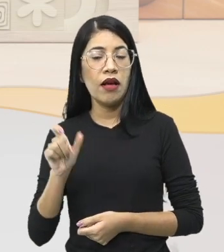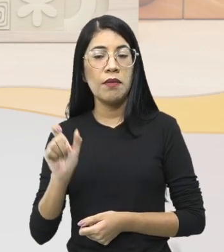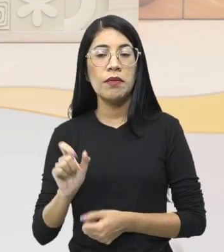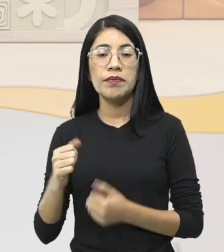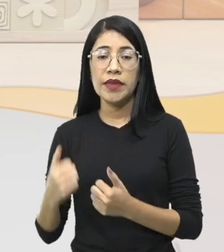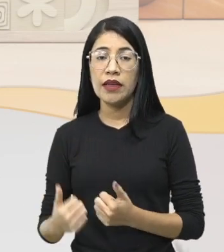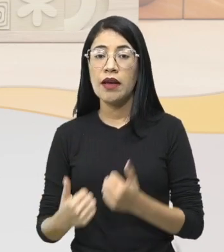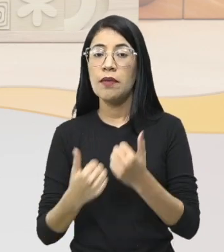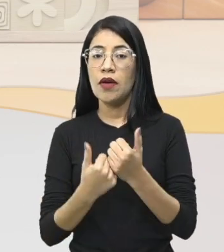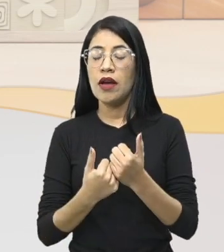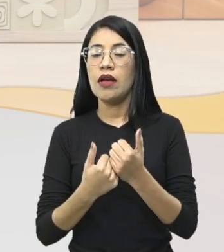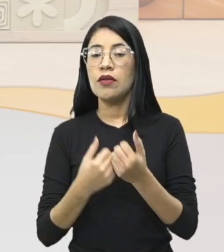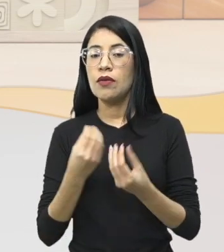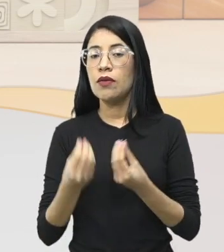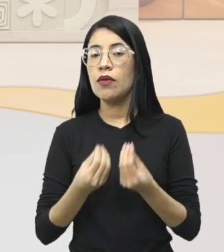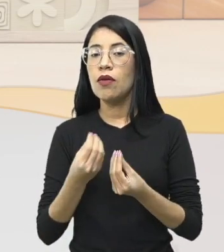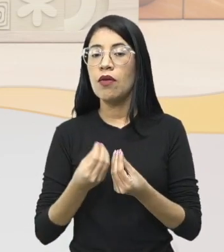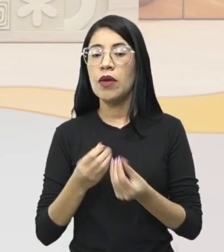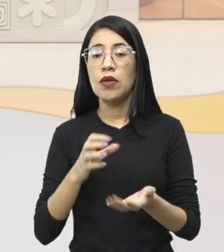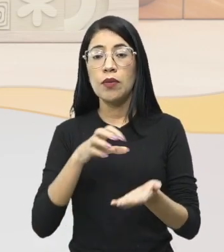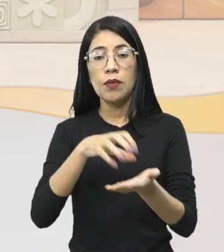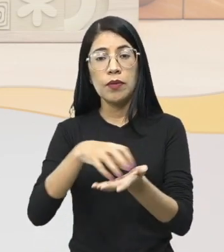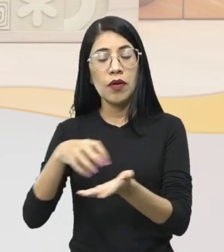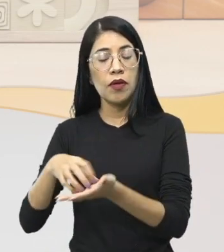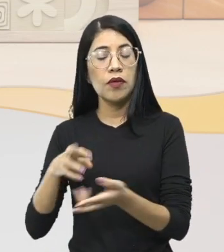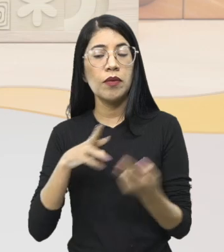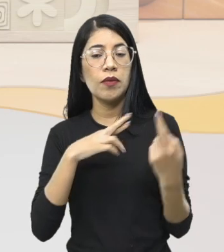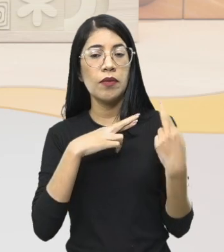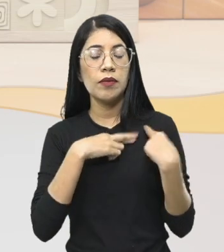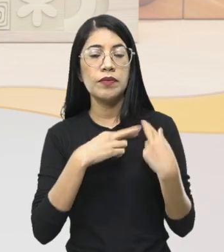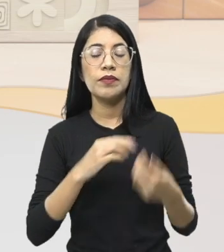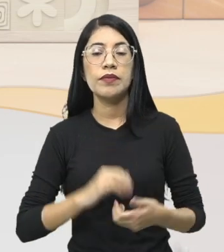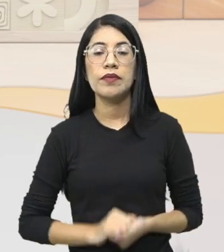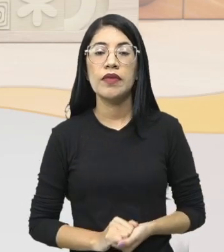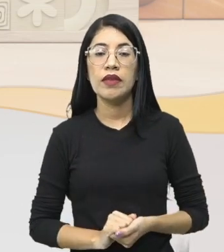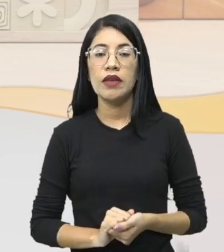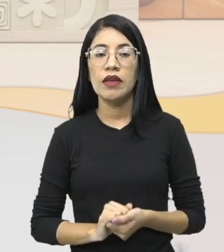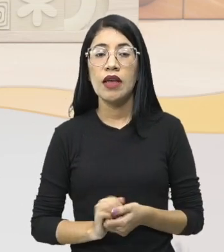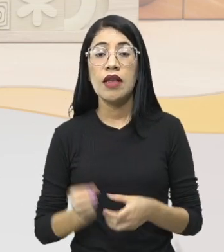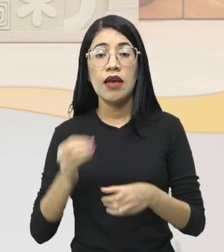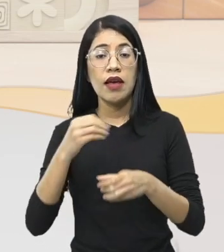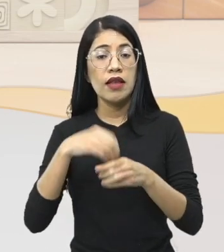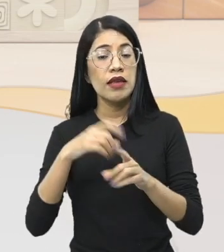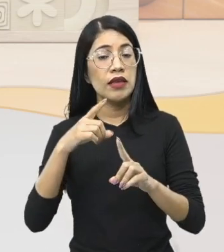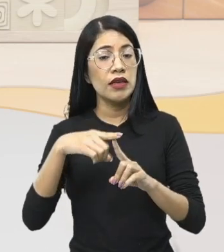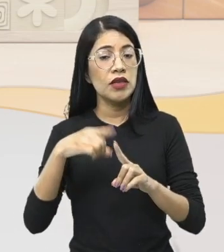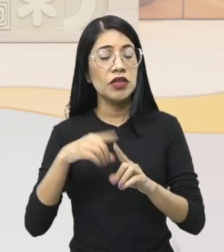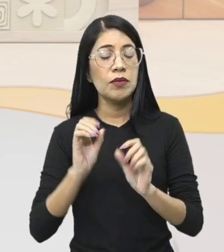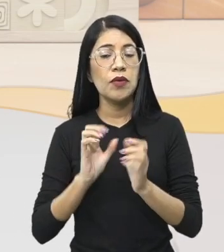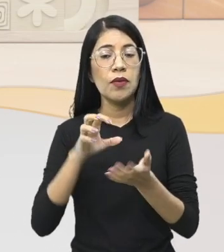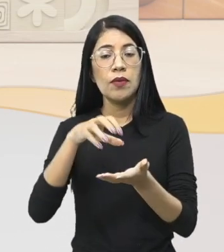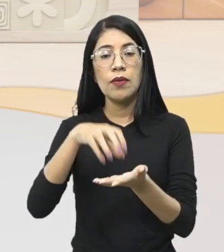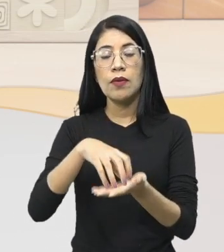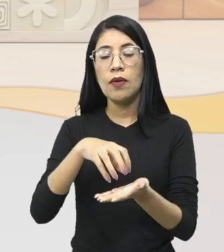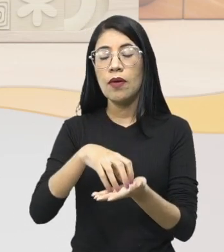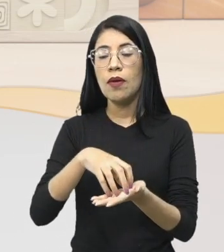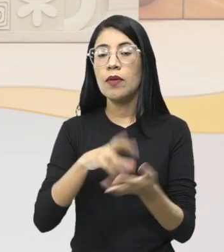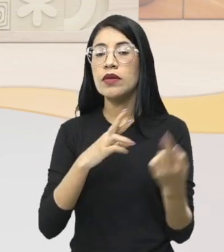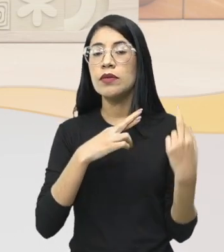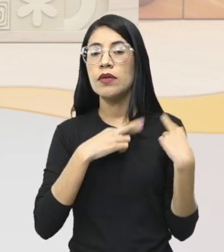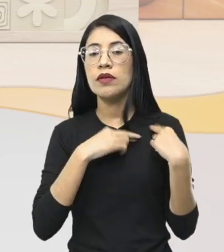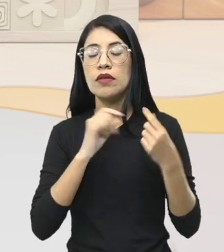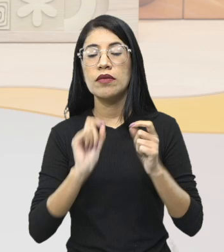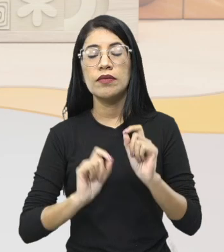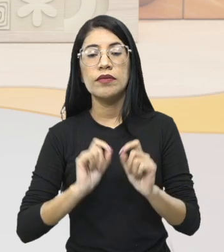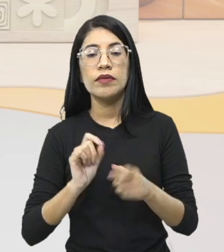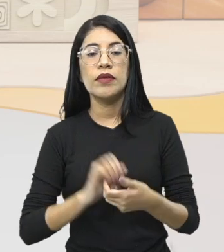ser apoiado pelos órgãos responsáveis. Aí nós temos, dentro dessa categoria, o órgão integrante que vai ser